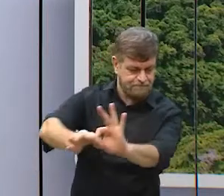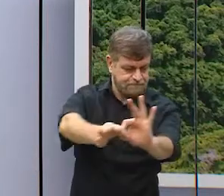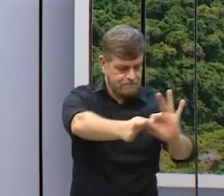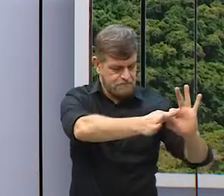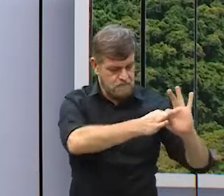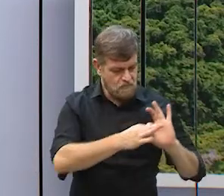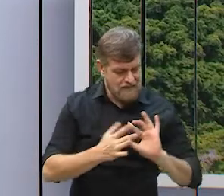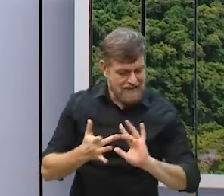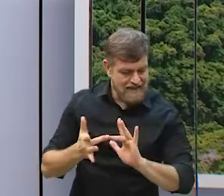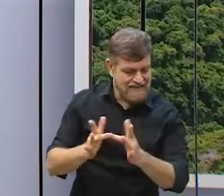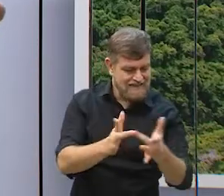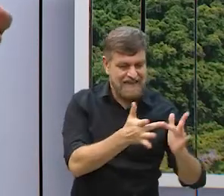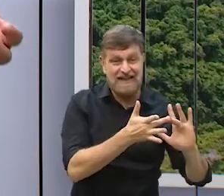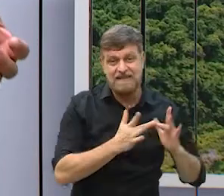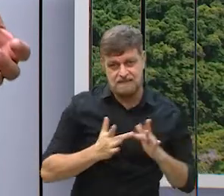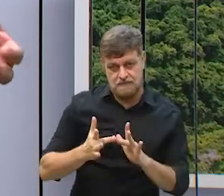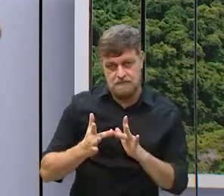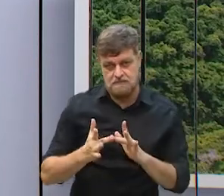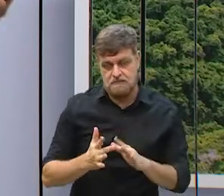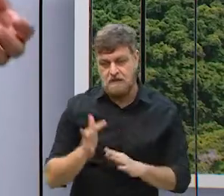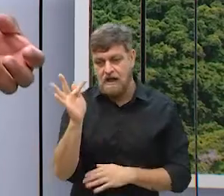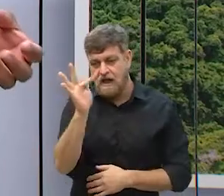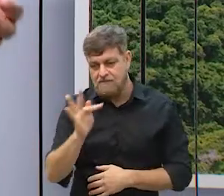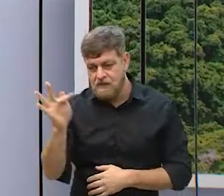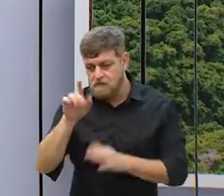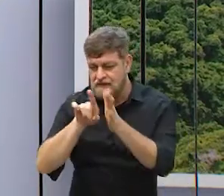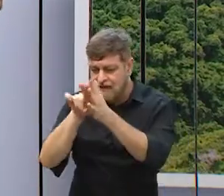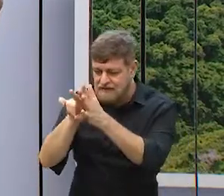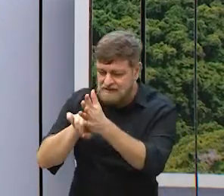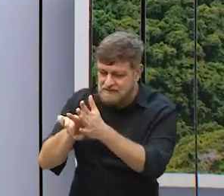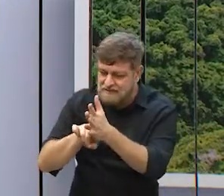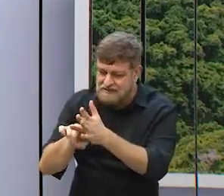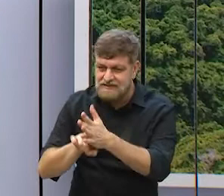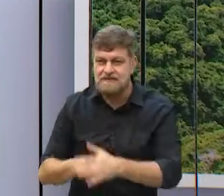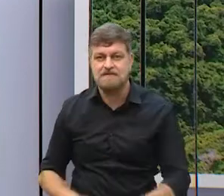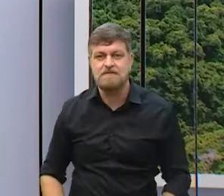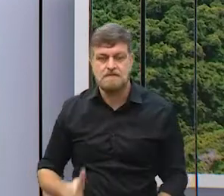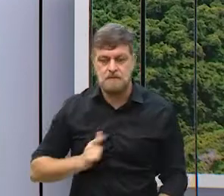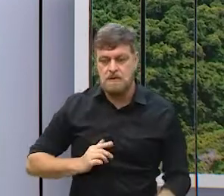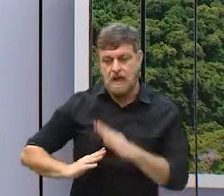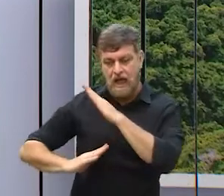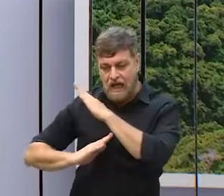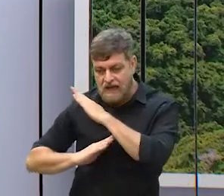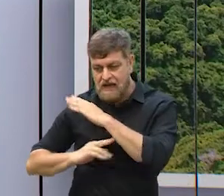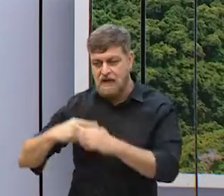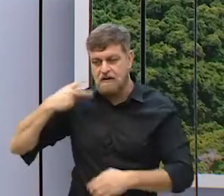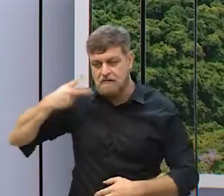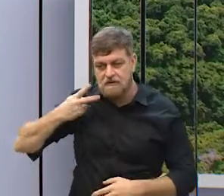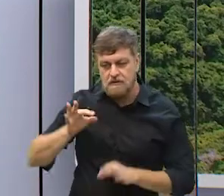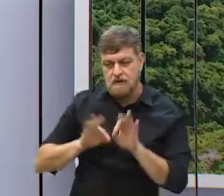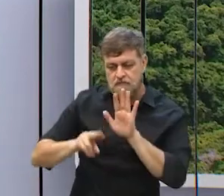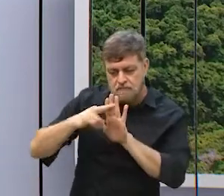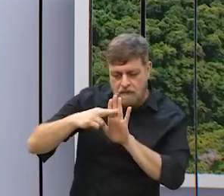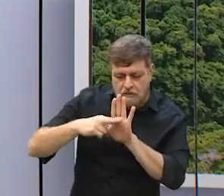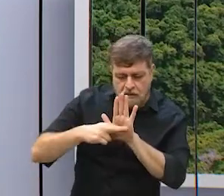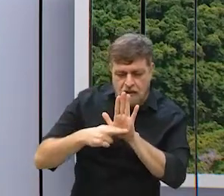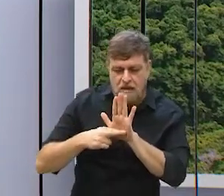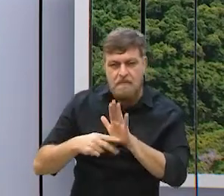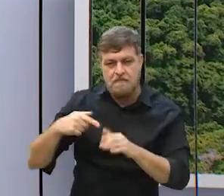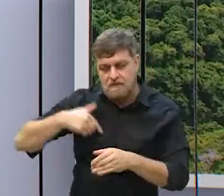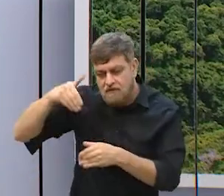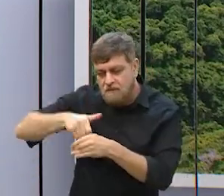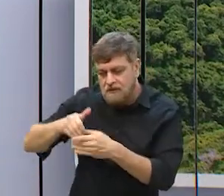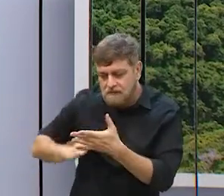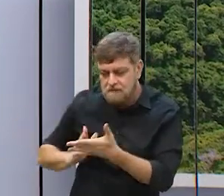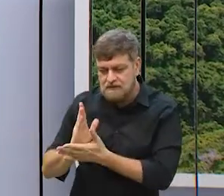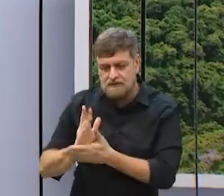é? A universidade, a pesquisa, o parlamento aprovando, regulamentando aquilo que precisa